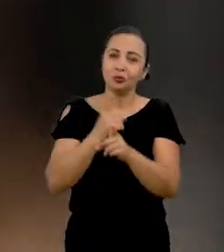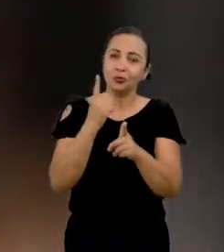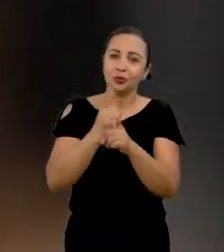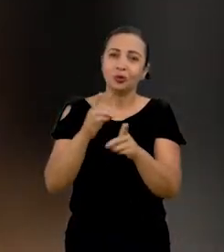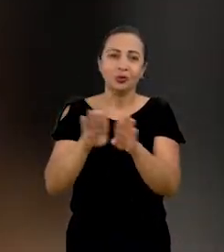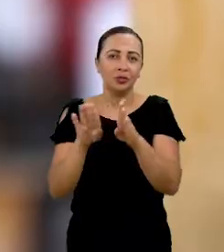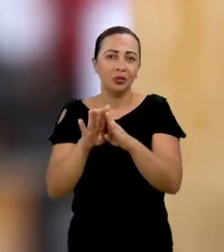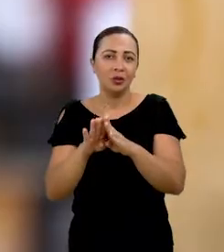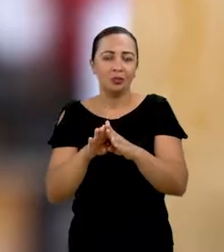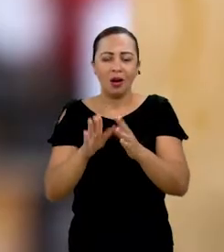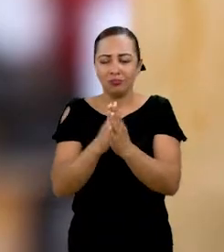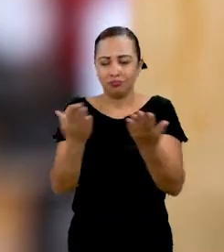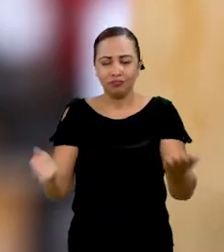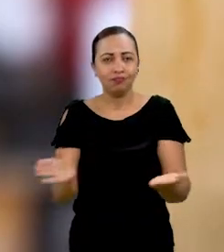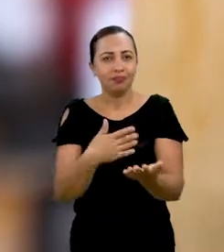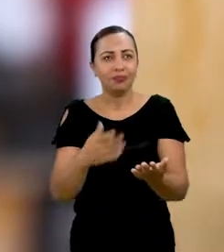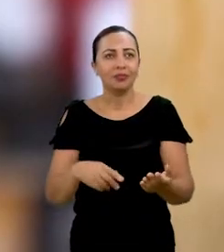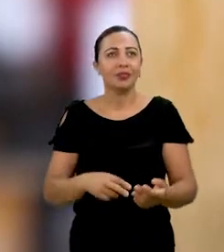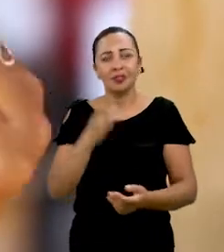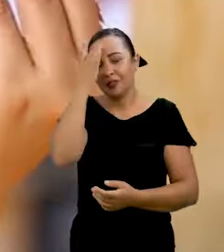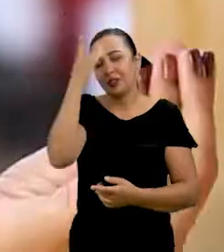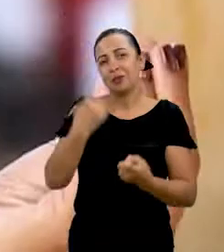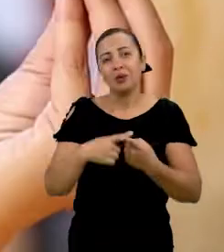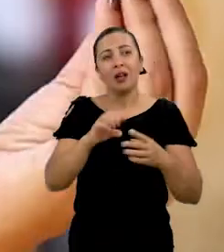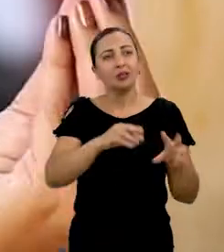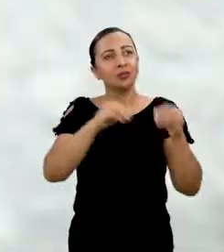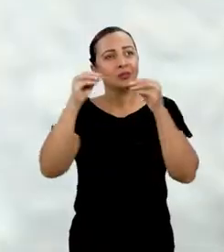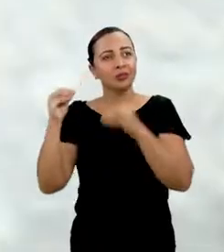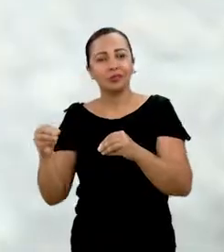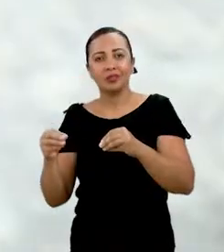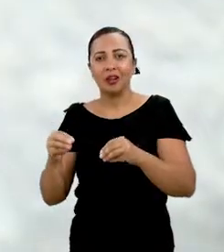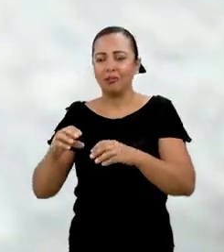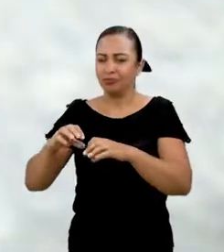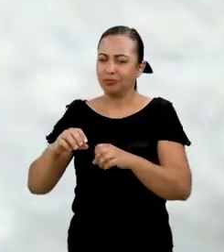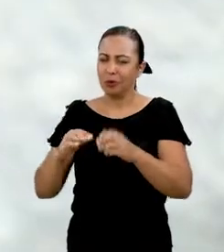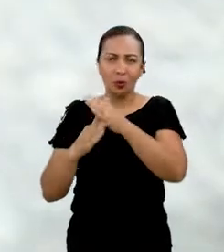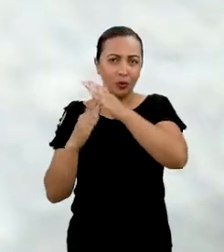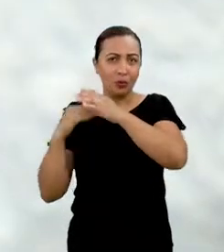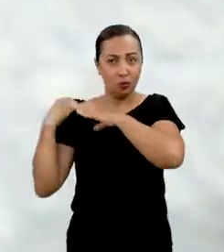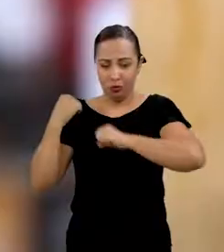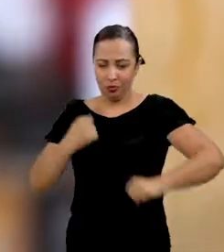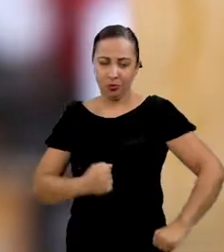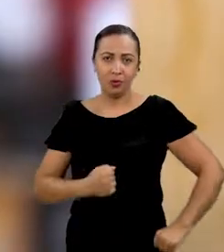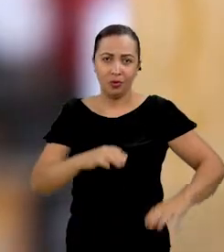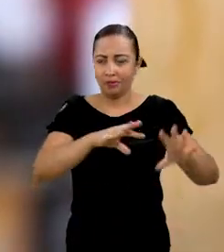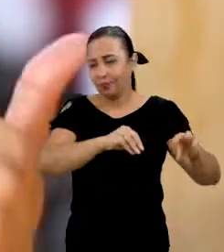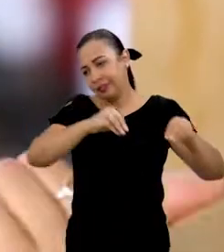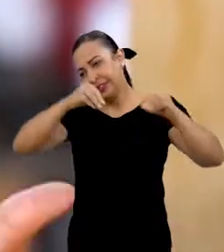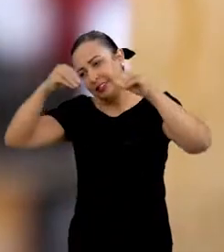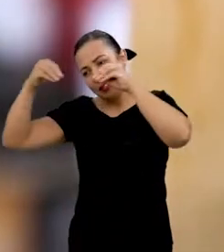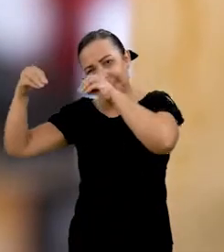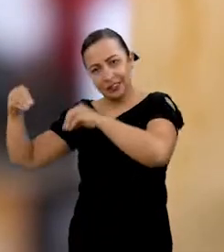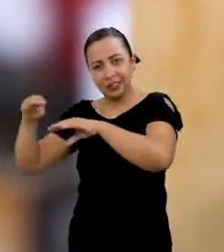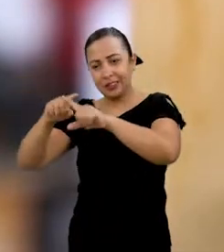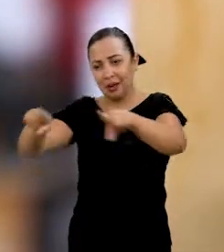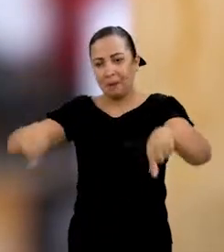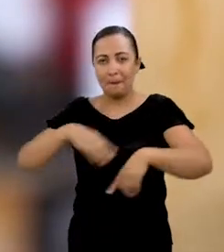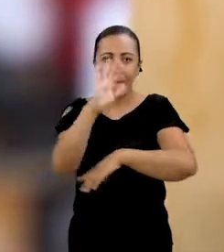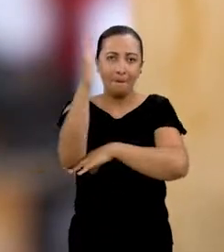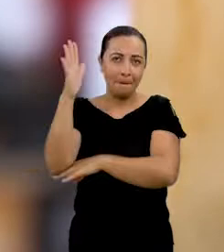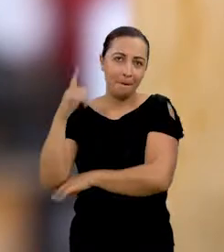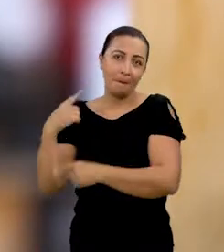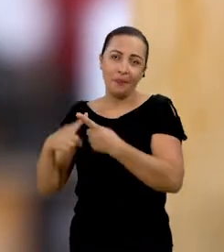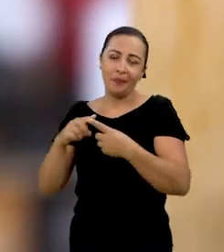a gente encontra também farto material nos jornais, porque eles são retirados de lá. Foi um período da ditadura, eles são retirados da Praça General